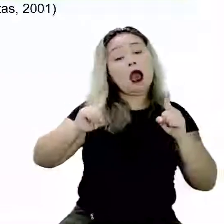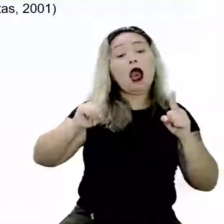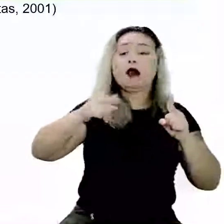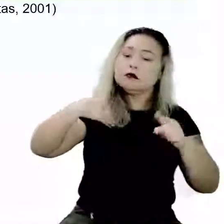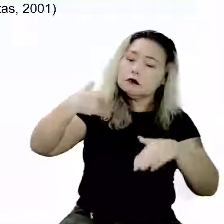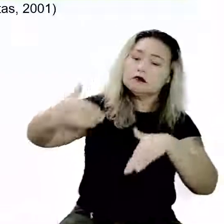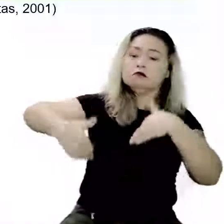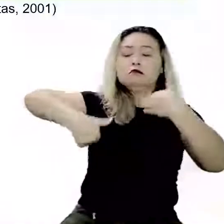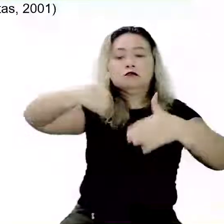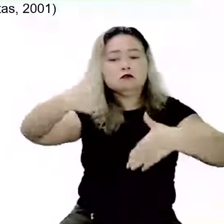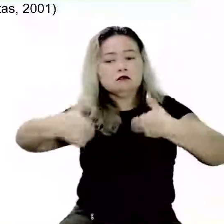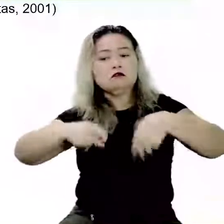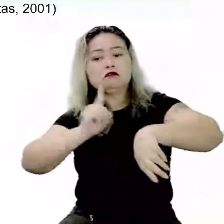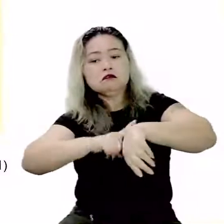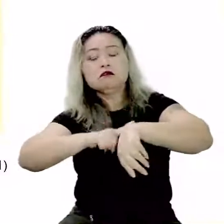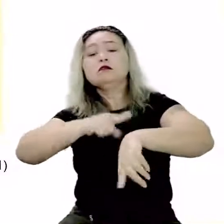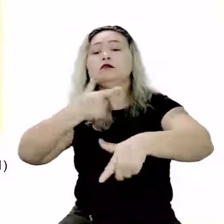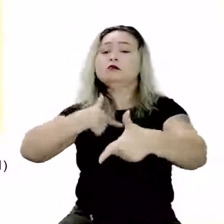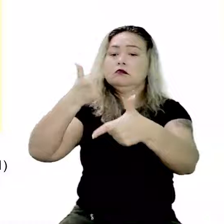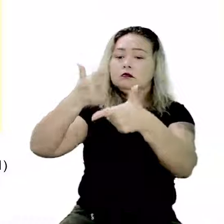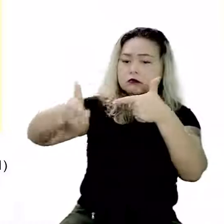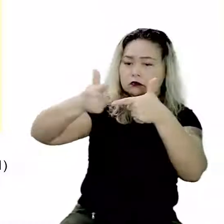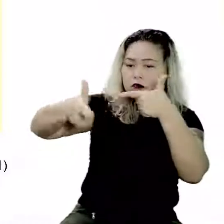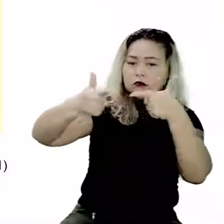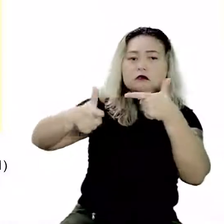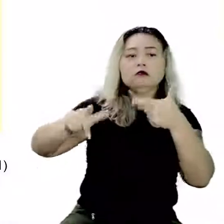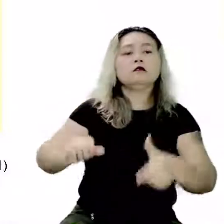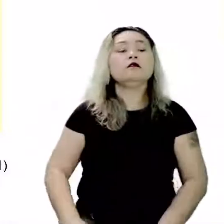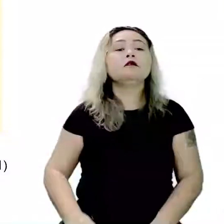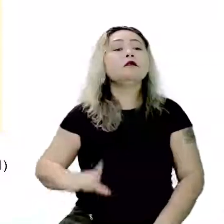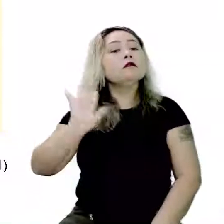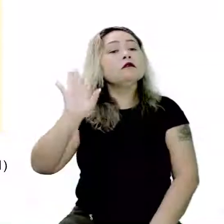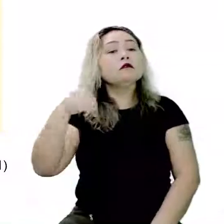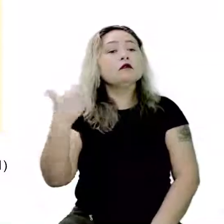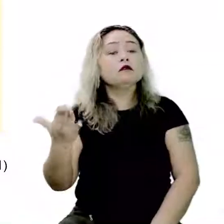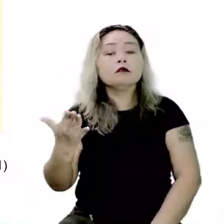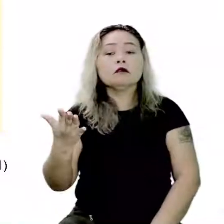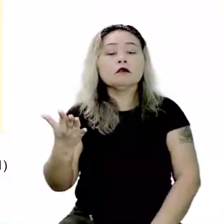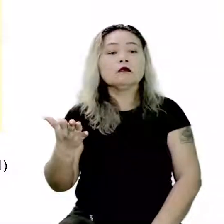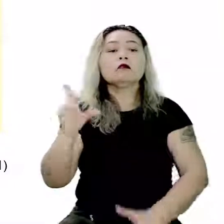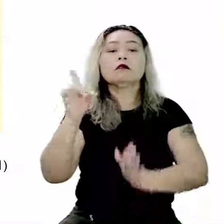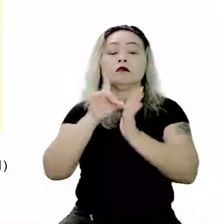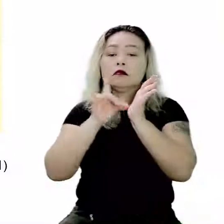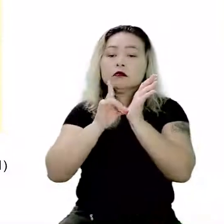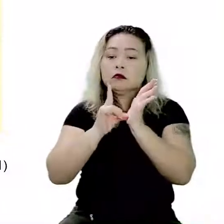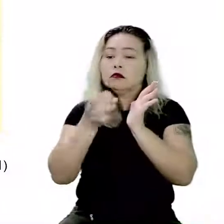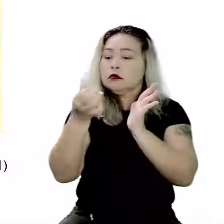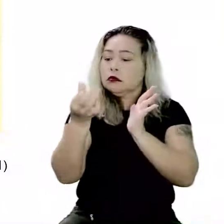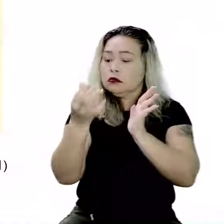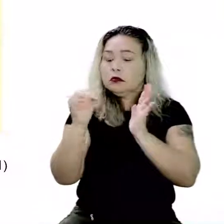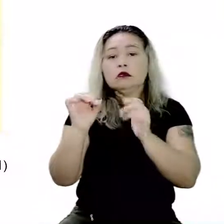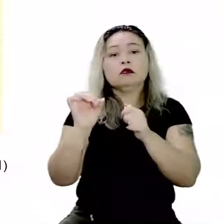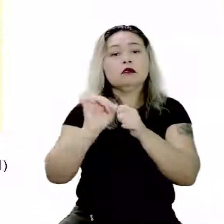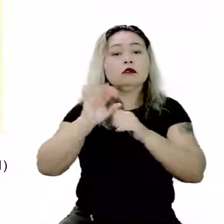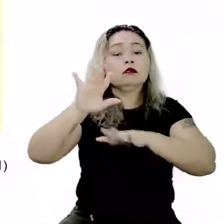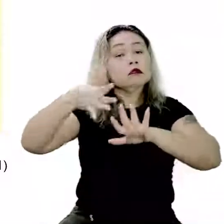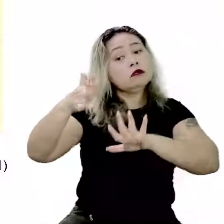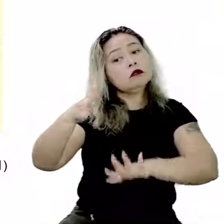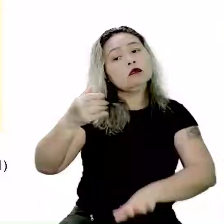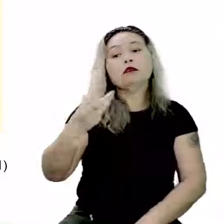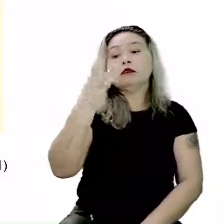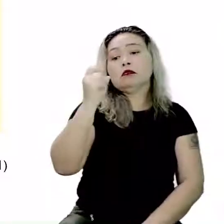neste caminho muitos problemas. Vamos lá. Na década de 60, cerca